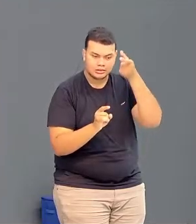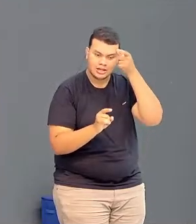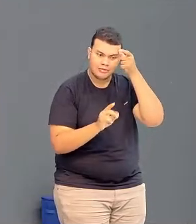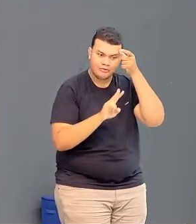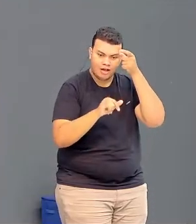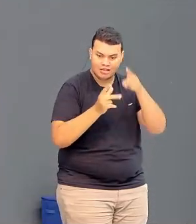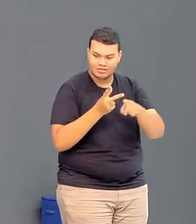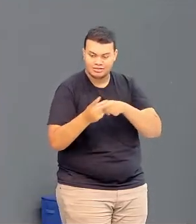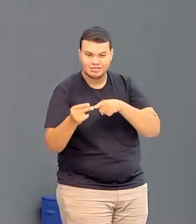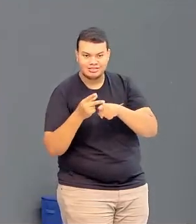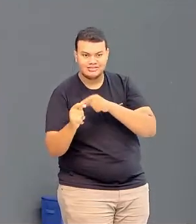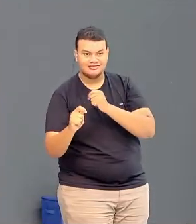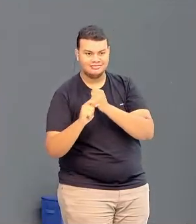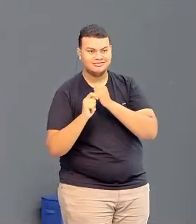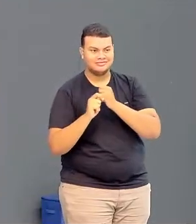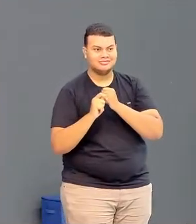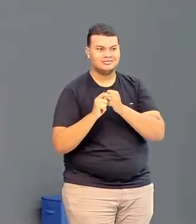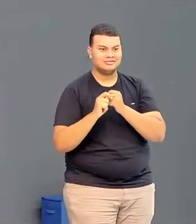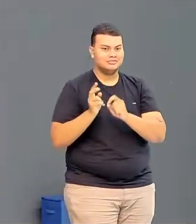ficar em vantagem em relação a você.